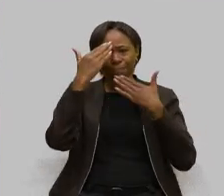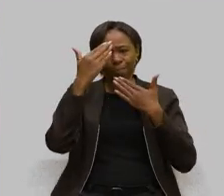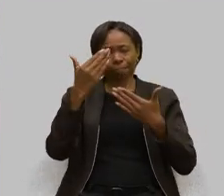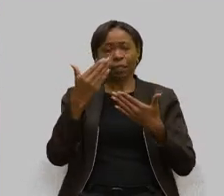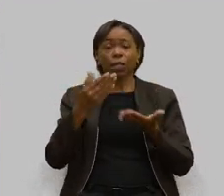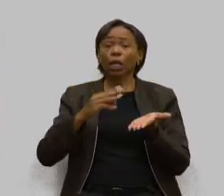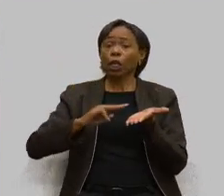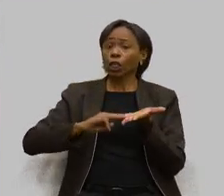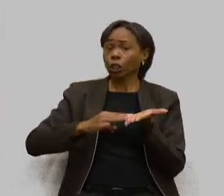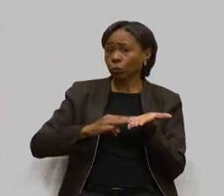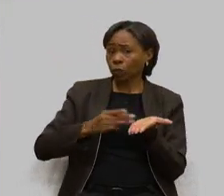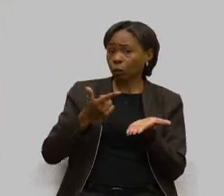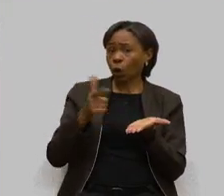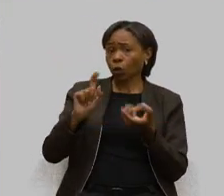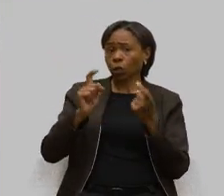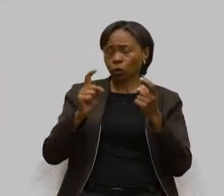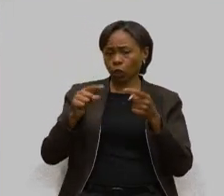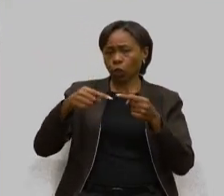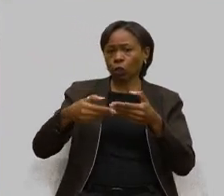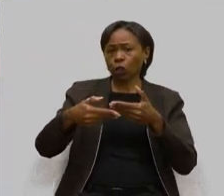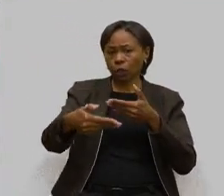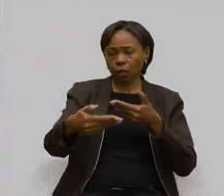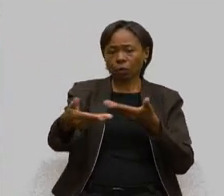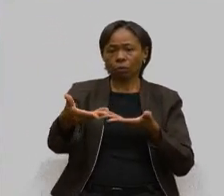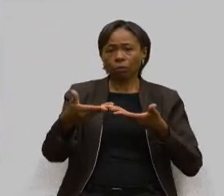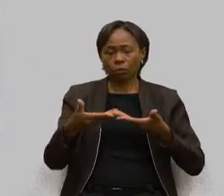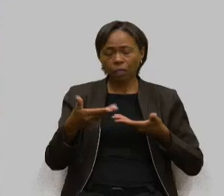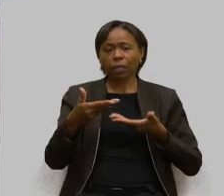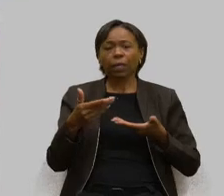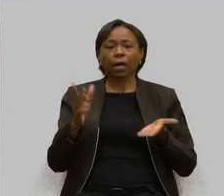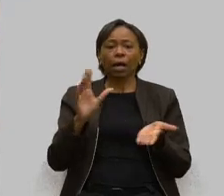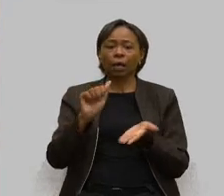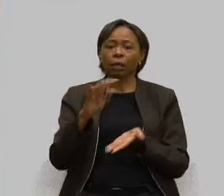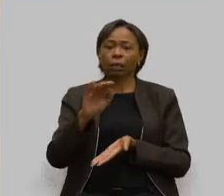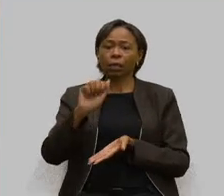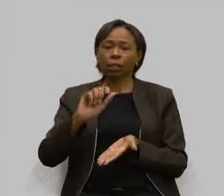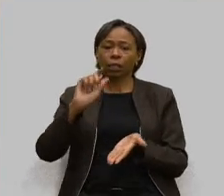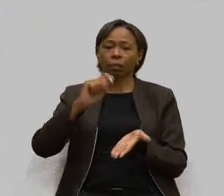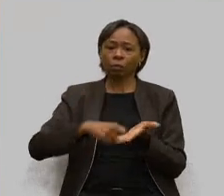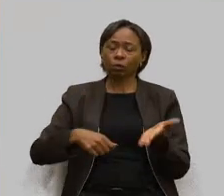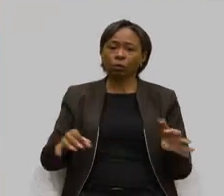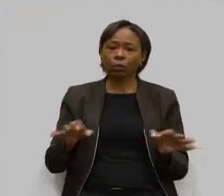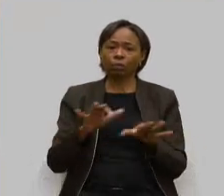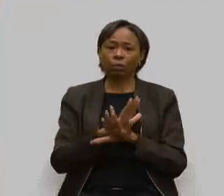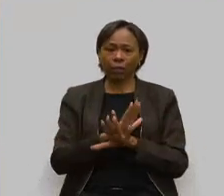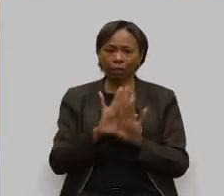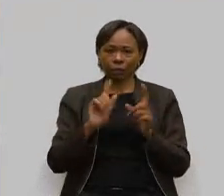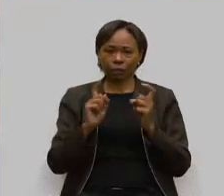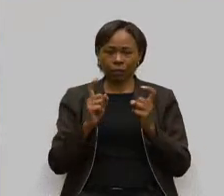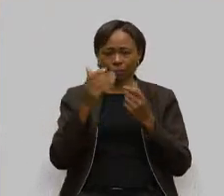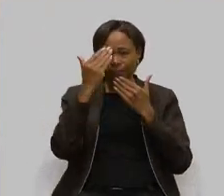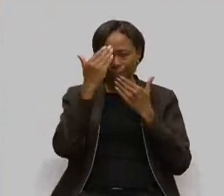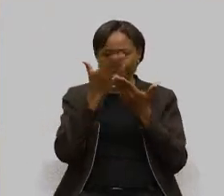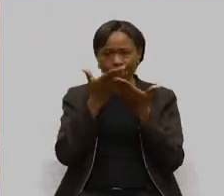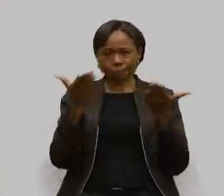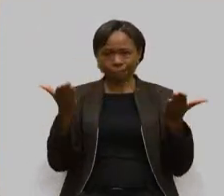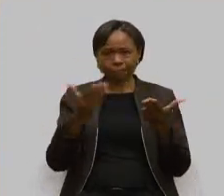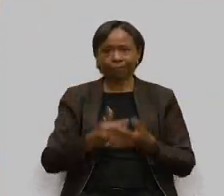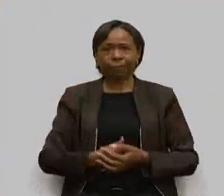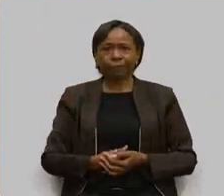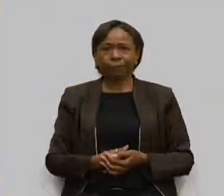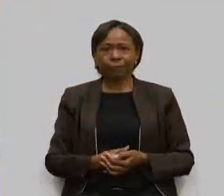próxima reunião ordinária determina a lavratura da atra da ata encerra os trabalhos Muito obrigado